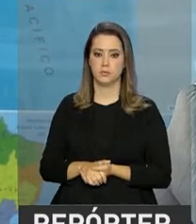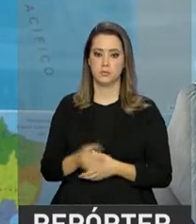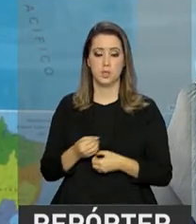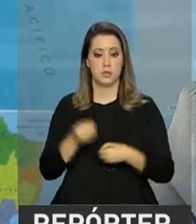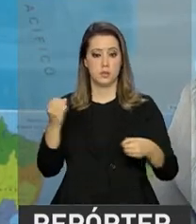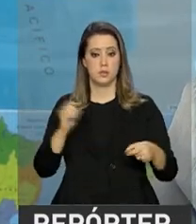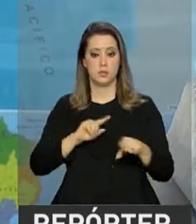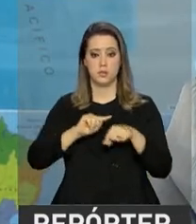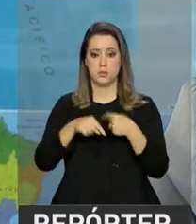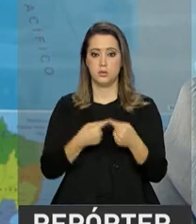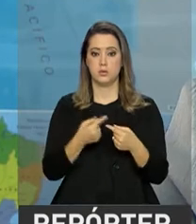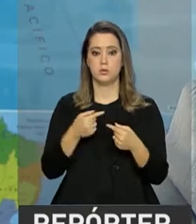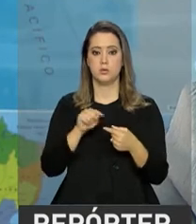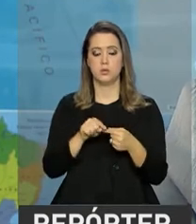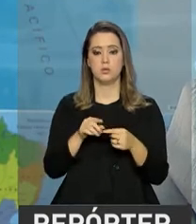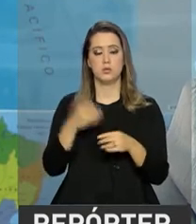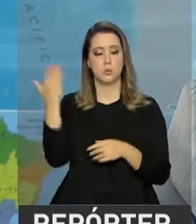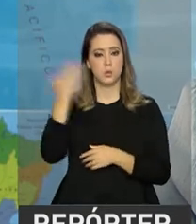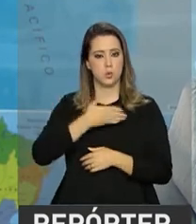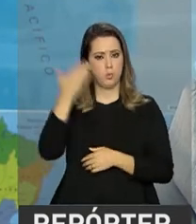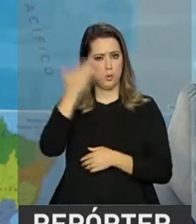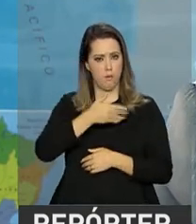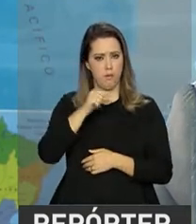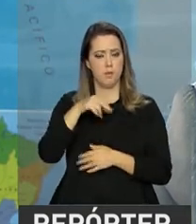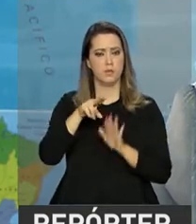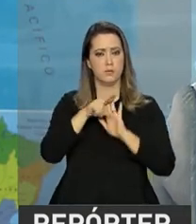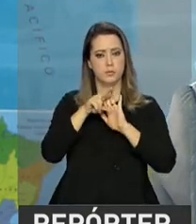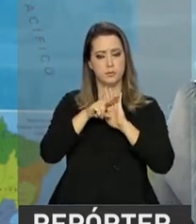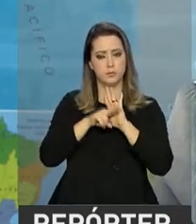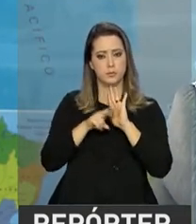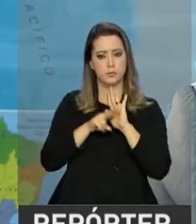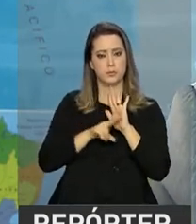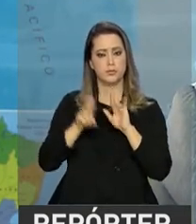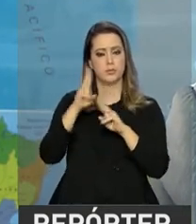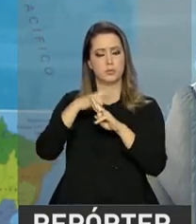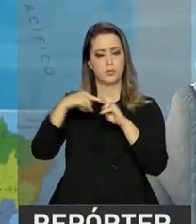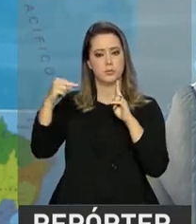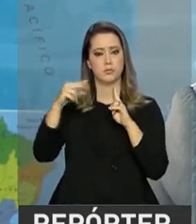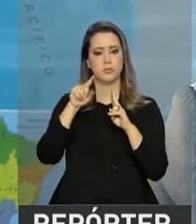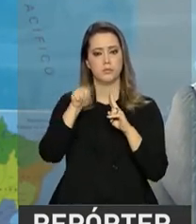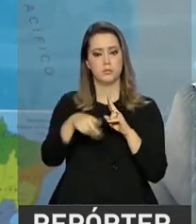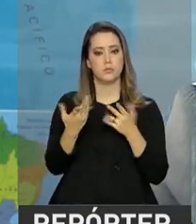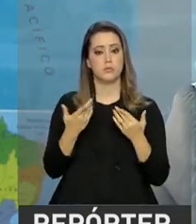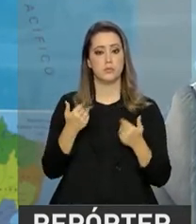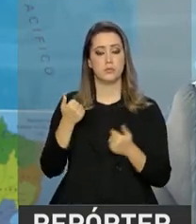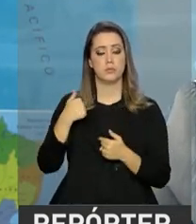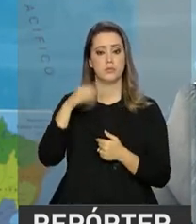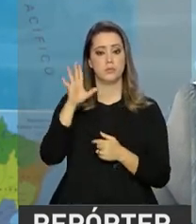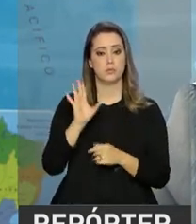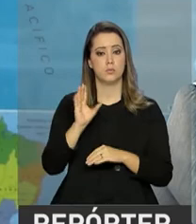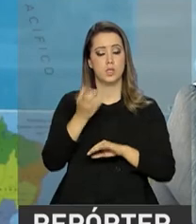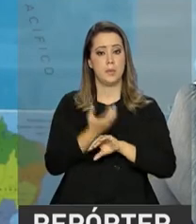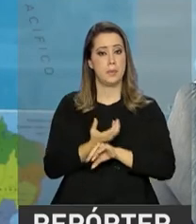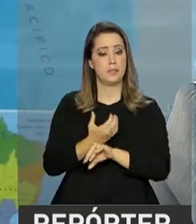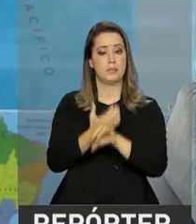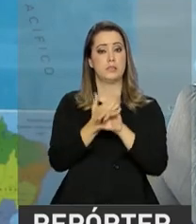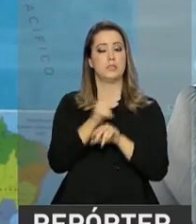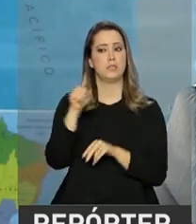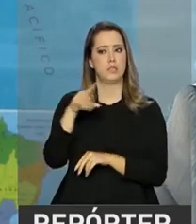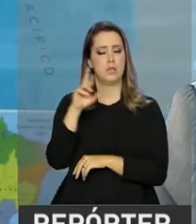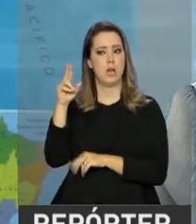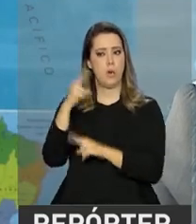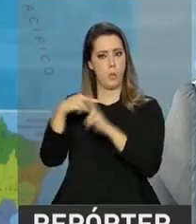emitidos após uma série de atendimento a normas é da universidade de brasília que há grande conteudista quem é